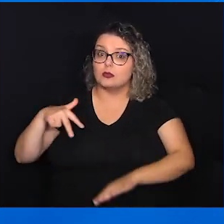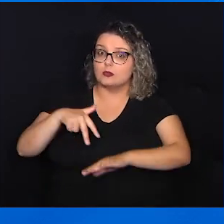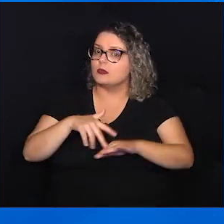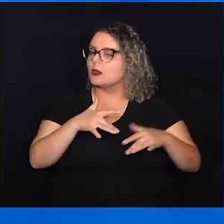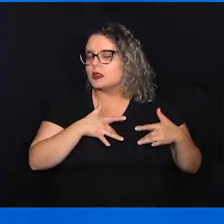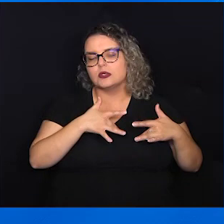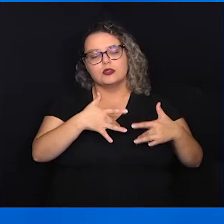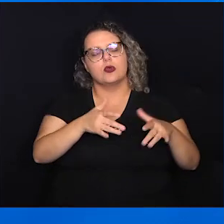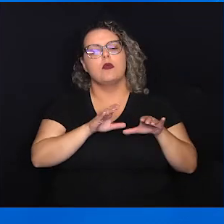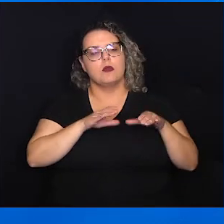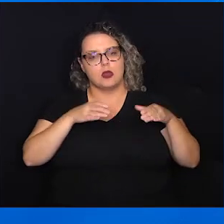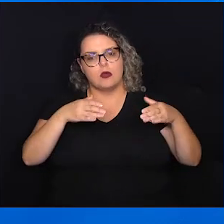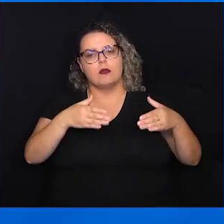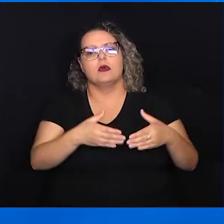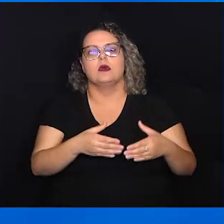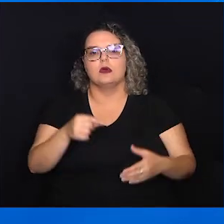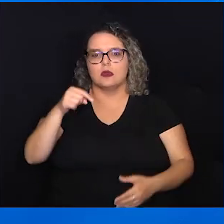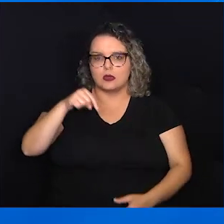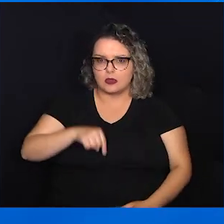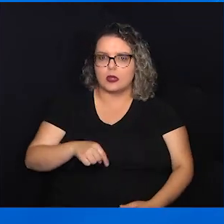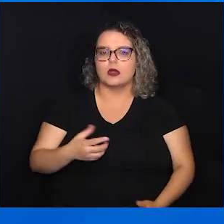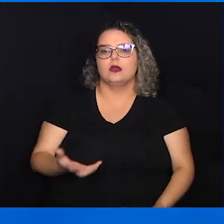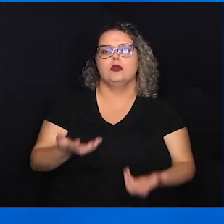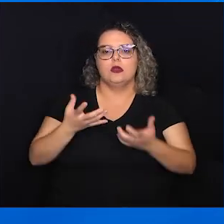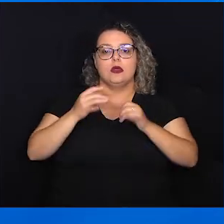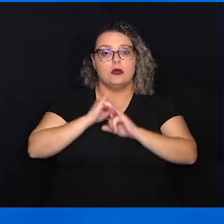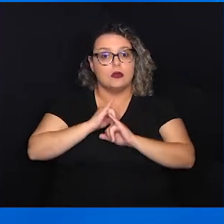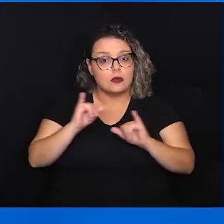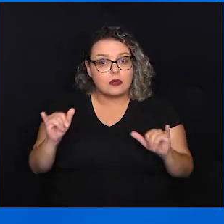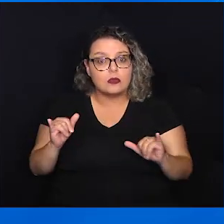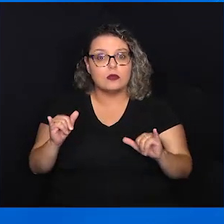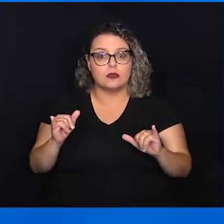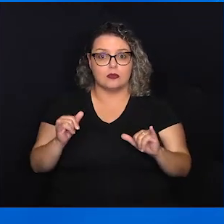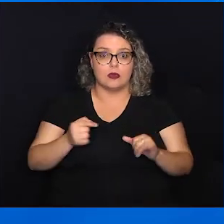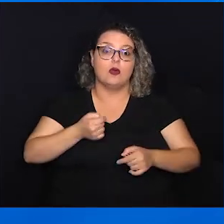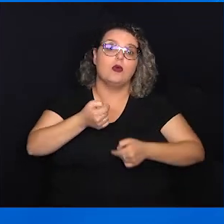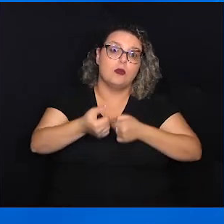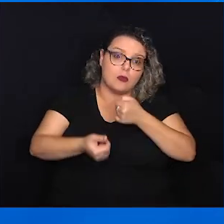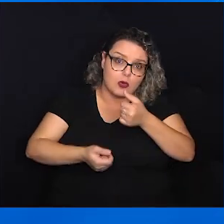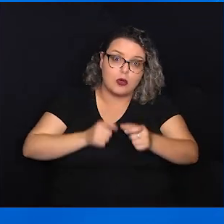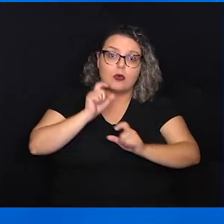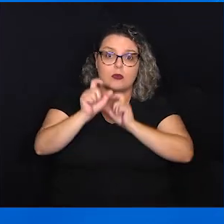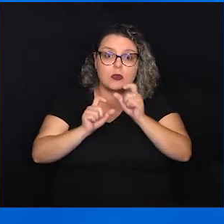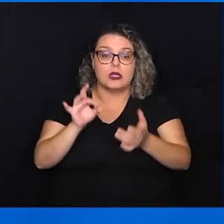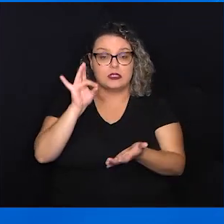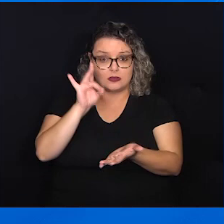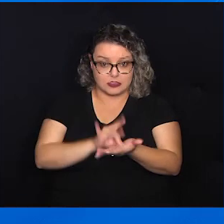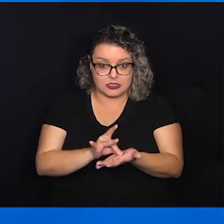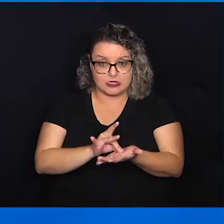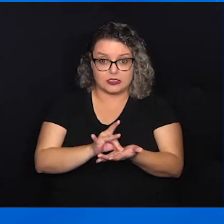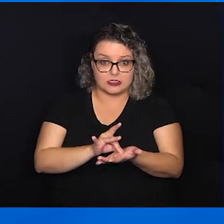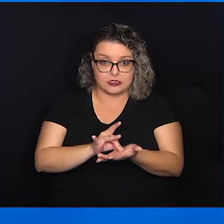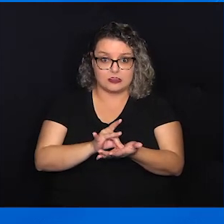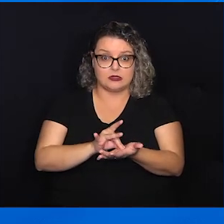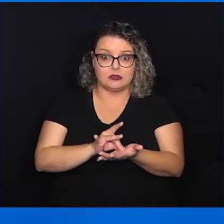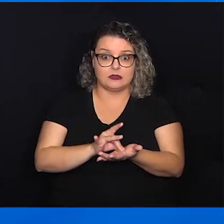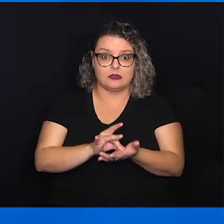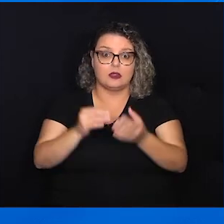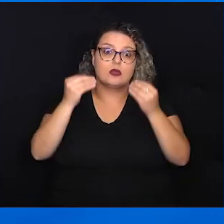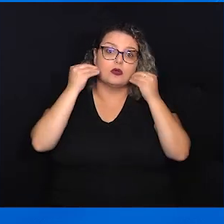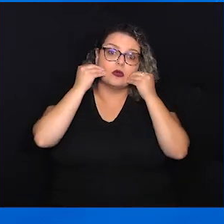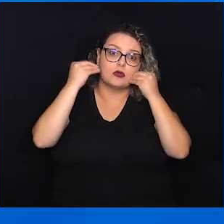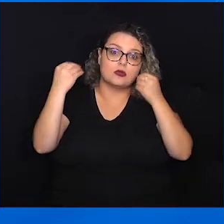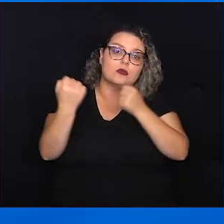doa para a comunidade. Aqui eu quero deixar minhas palavras, poucas palavras, mais sinceras, e um